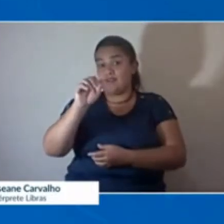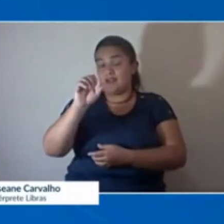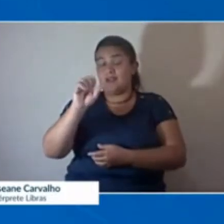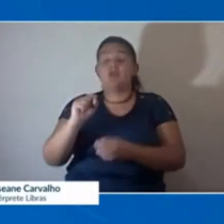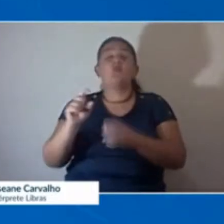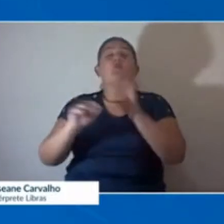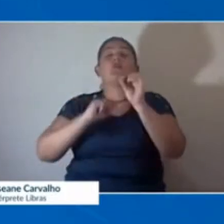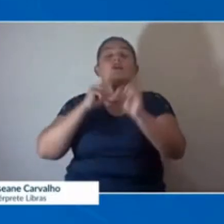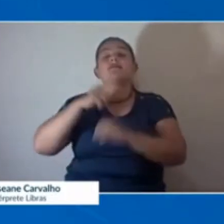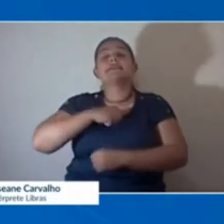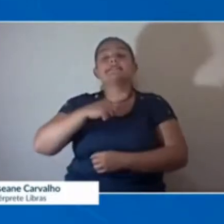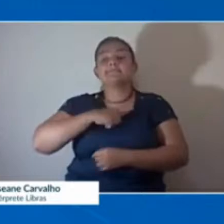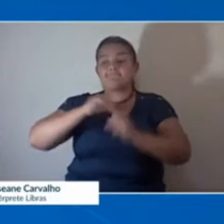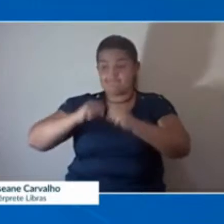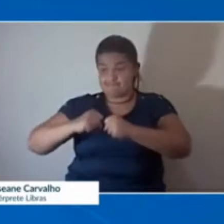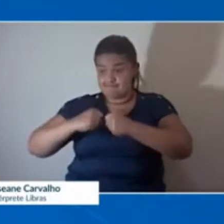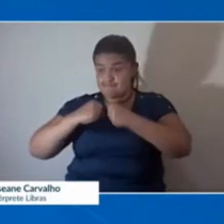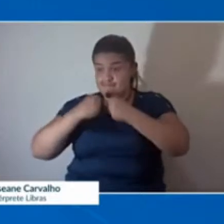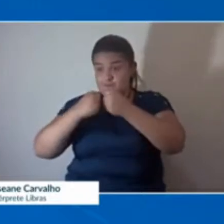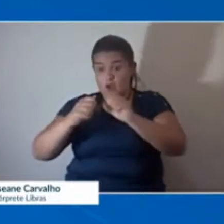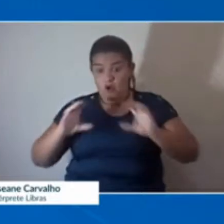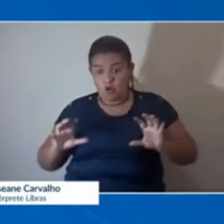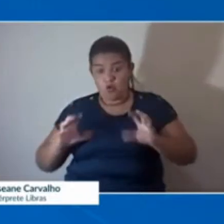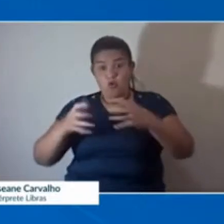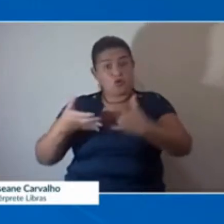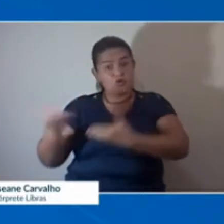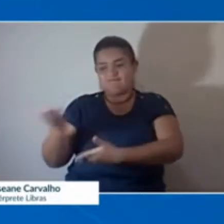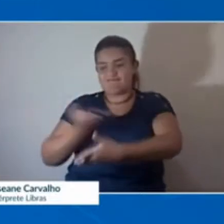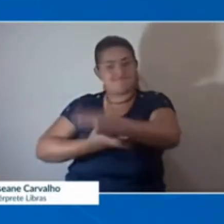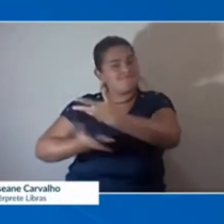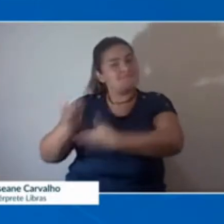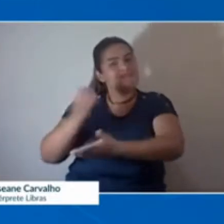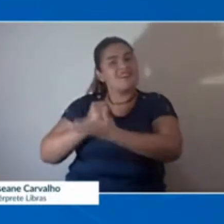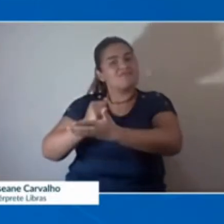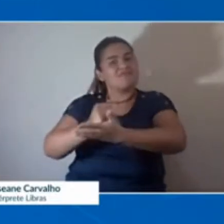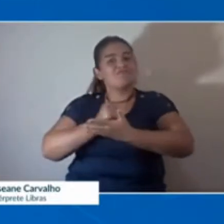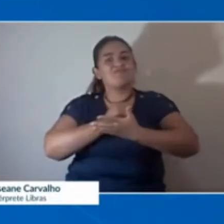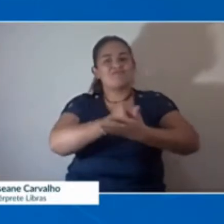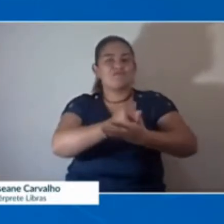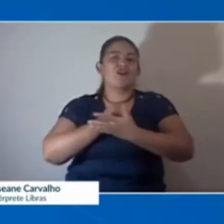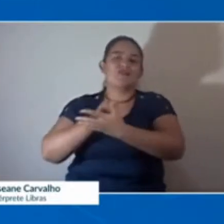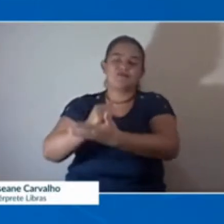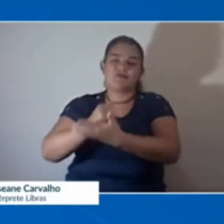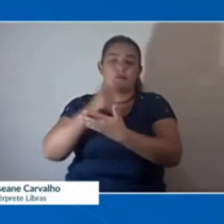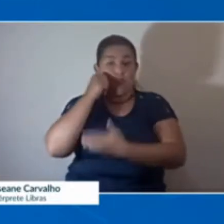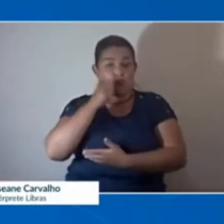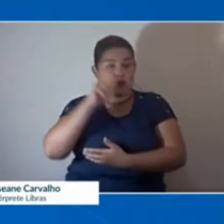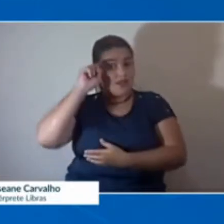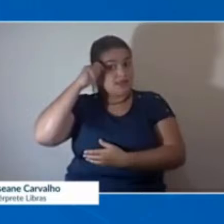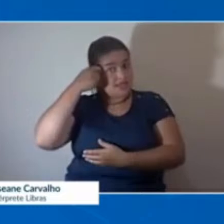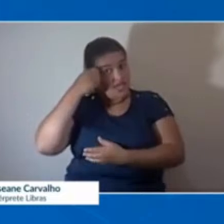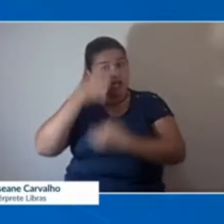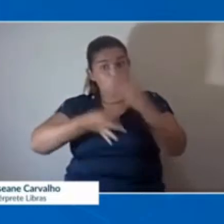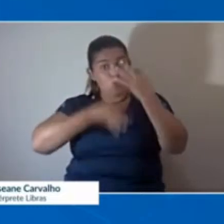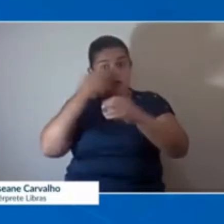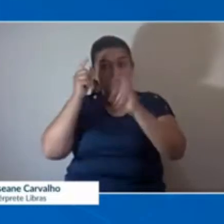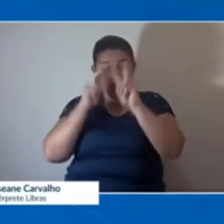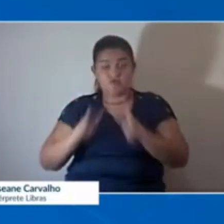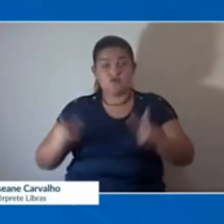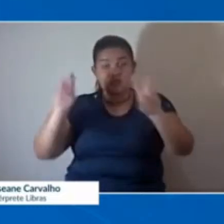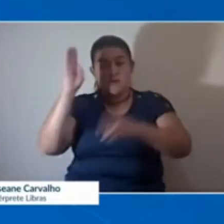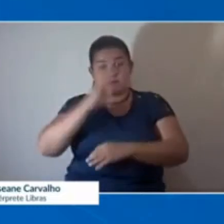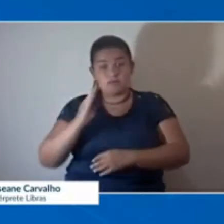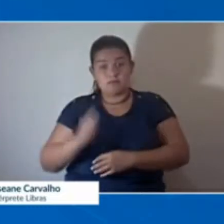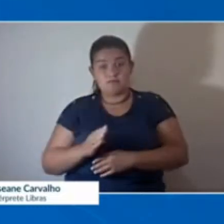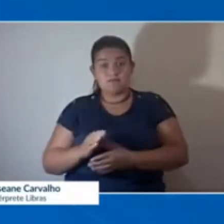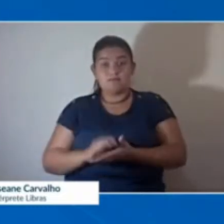Essa força de coletivos se ajudando, né? Você tem as mulheres negras no audiovisual brasileiro, o MAP, que